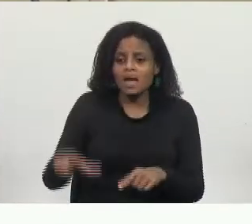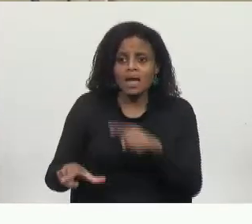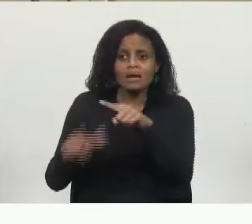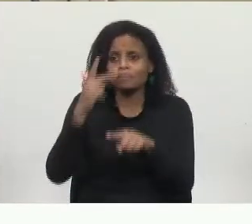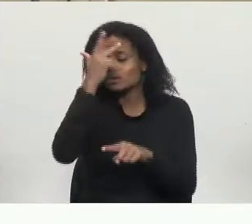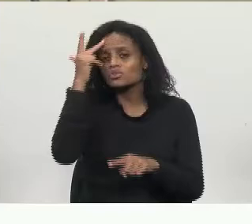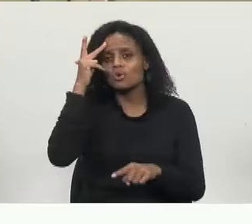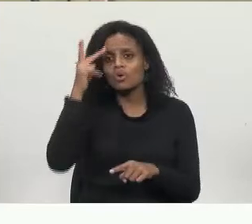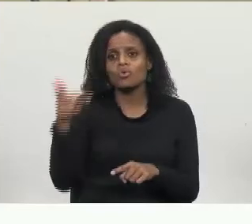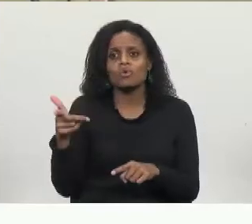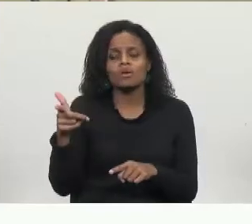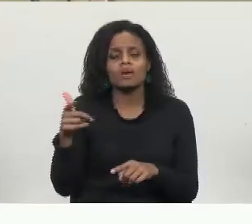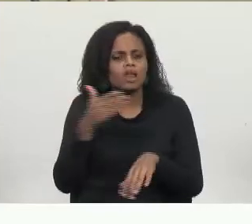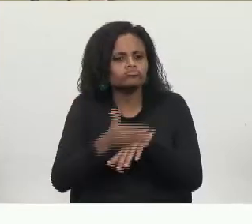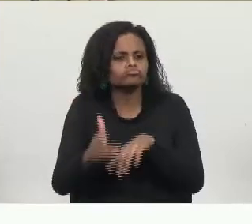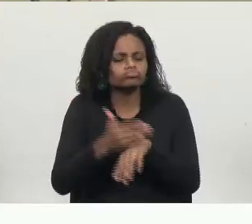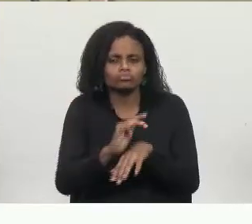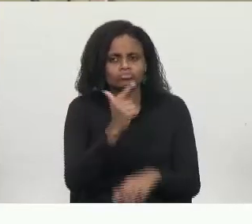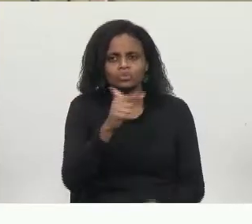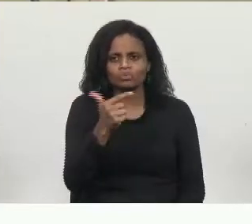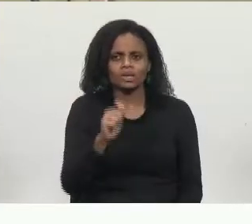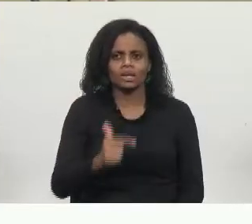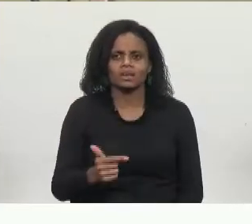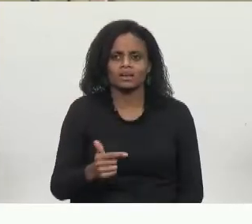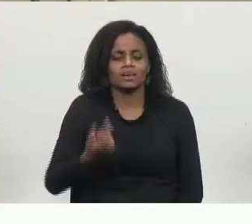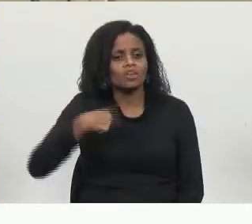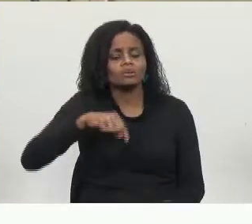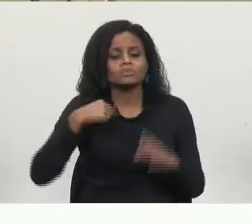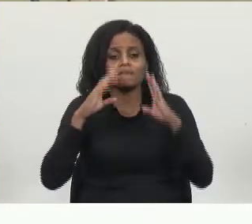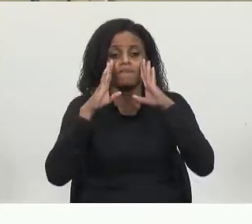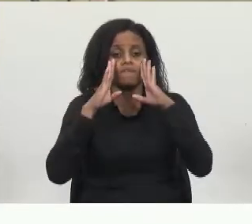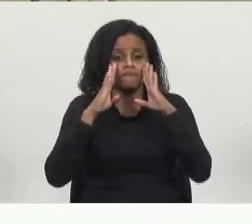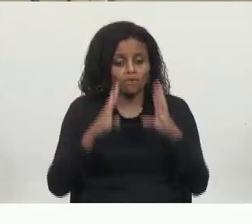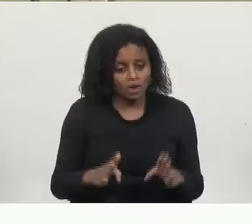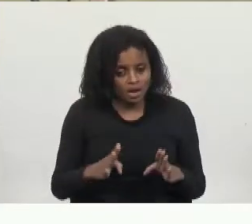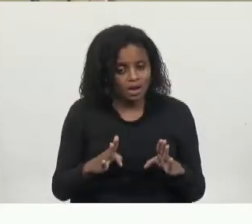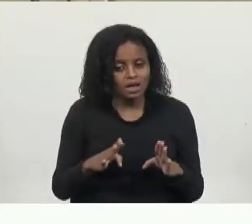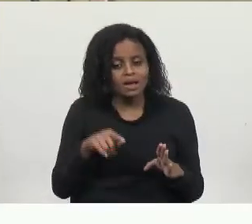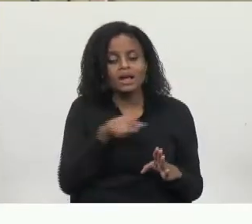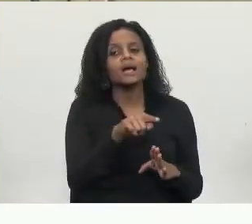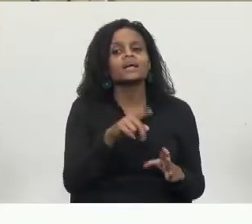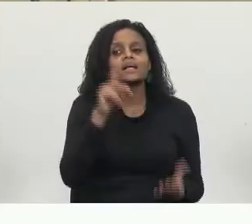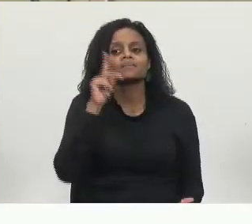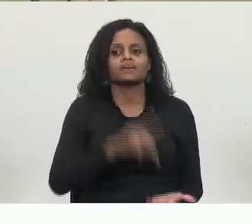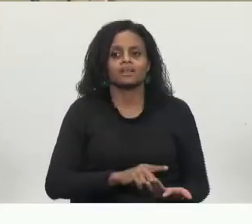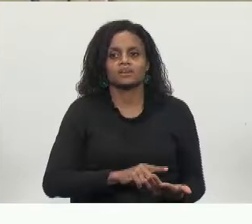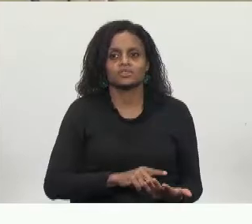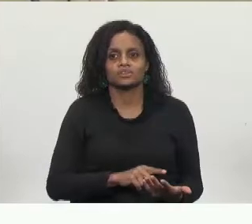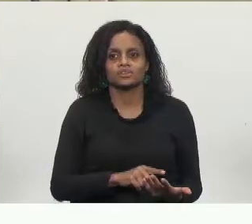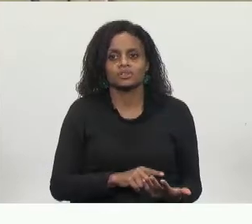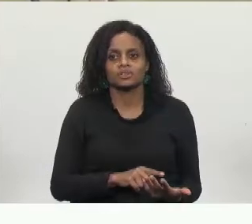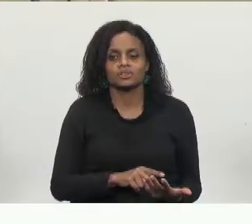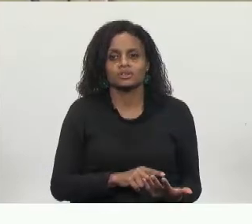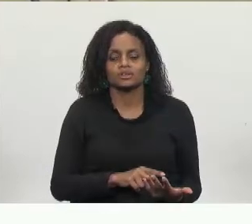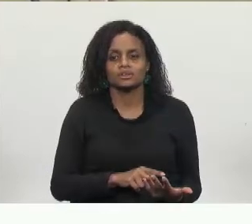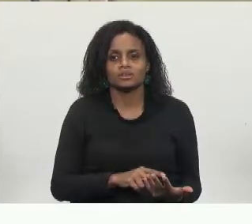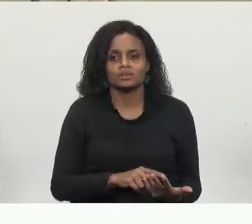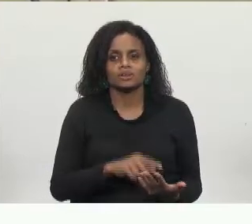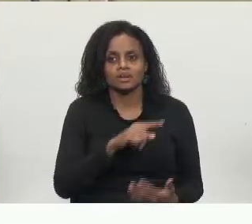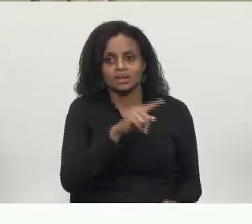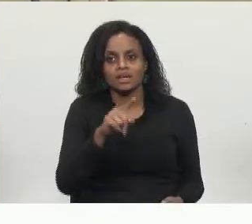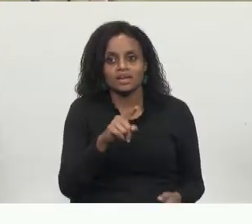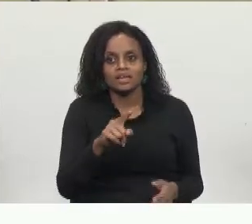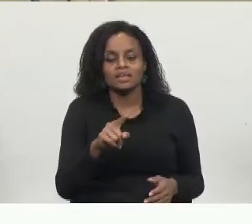humano, despreparado, e que nós temos que nos centrar nesta realidade. Essa